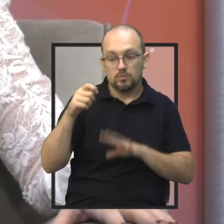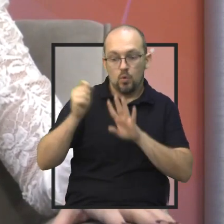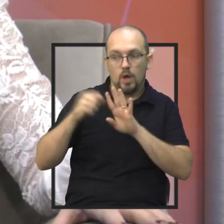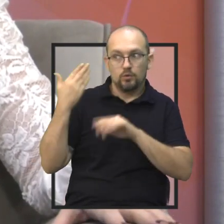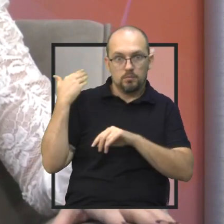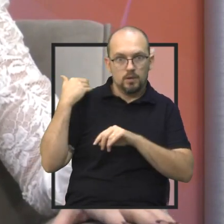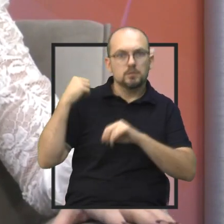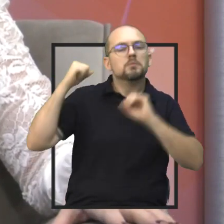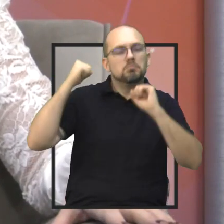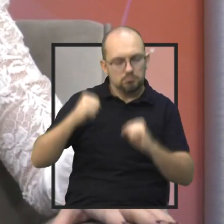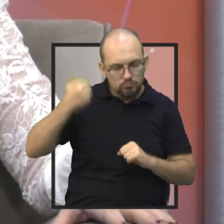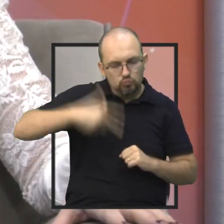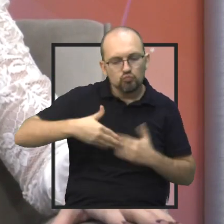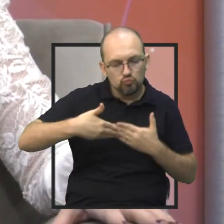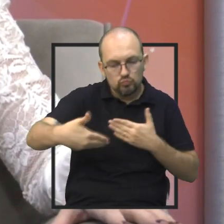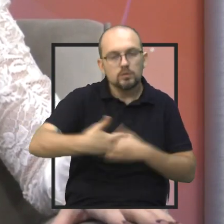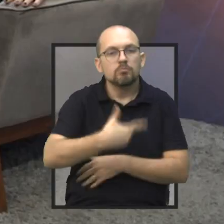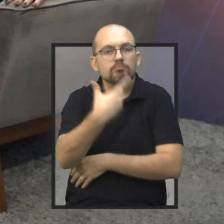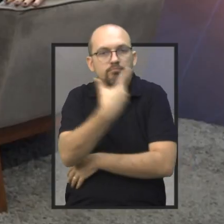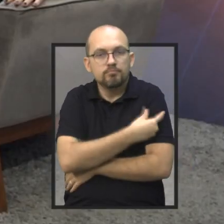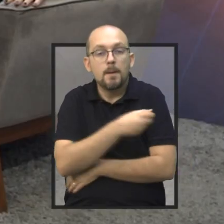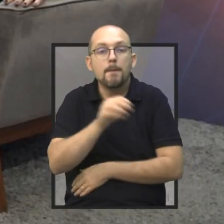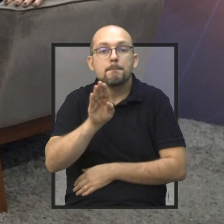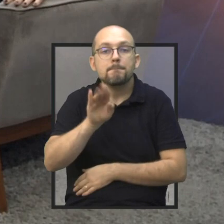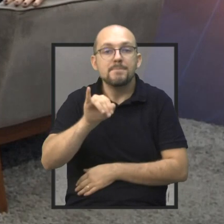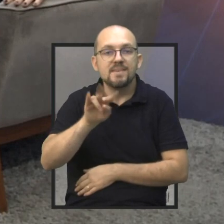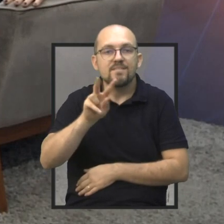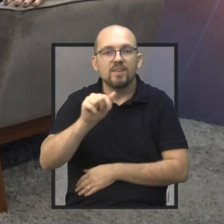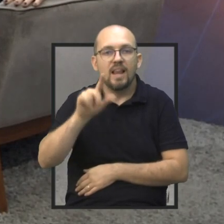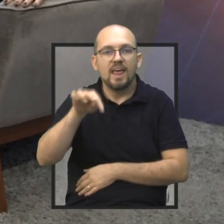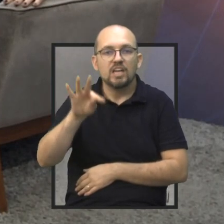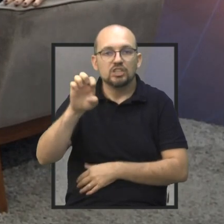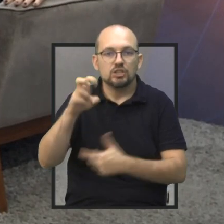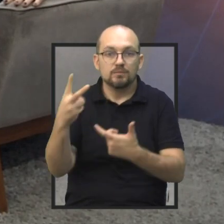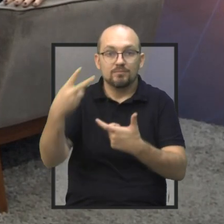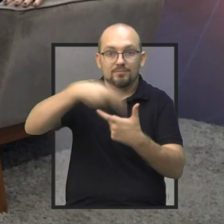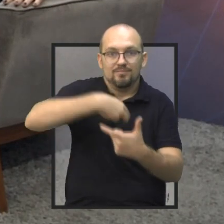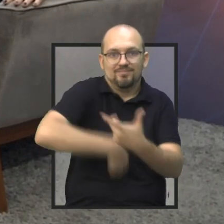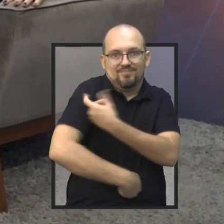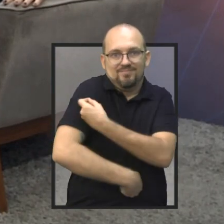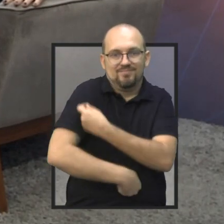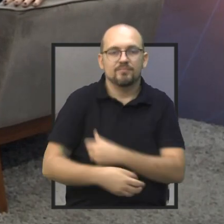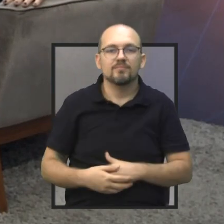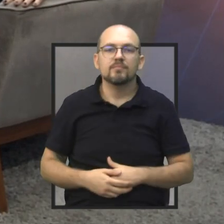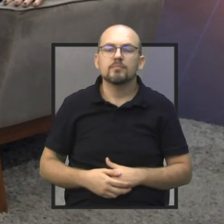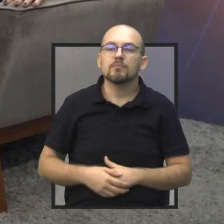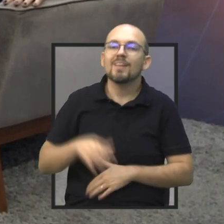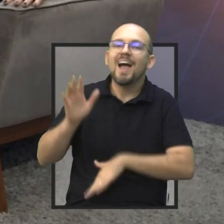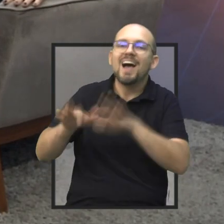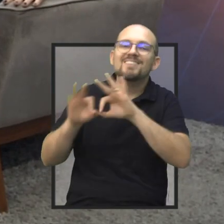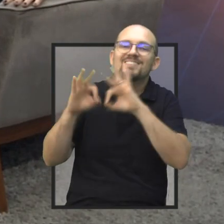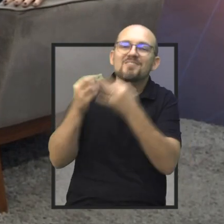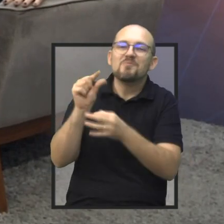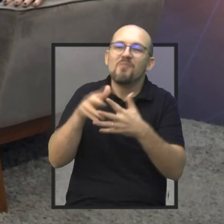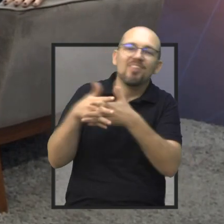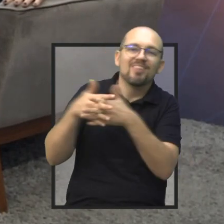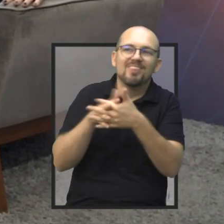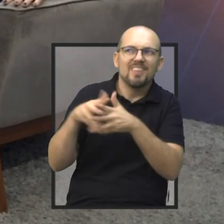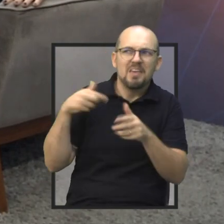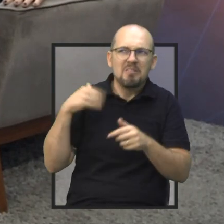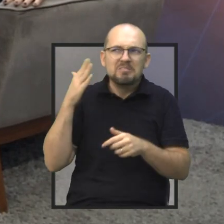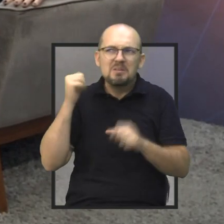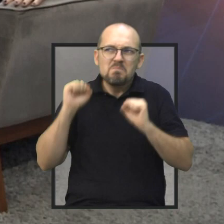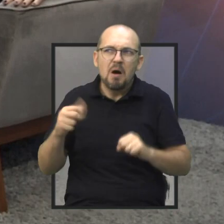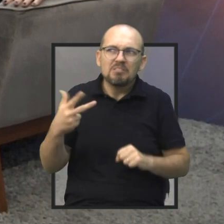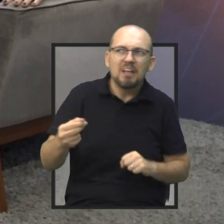de intervalo, já pode estar fazendo a bivalente. Os pais às vezes ficam até meio confusos, né? Sim, não sei se eu posso dar, se